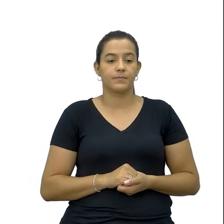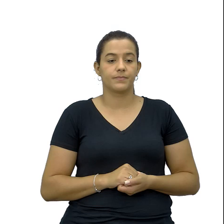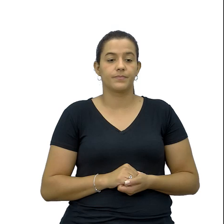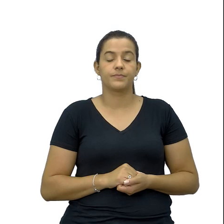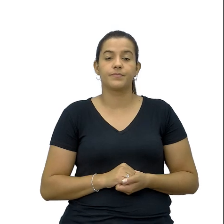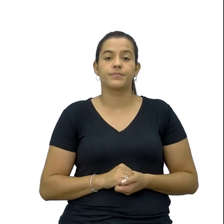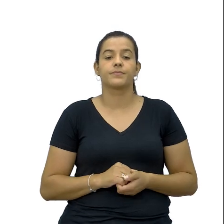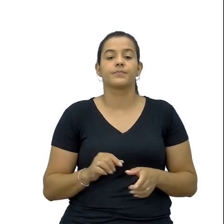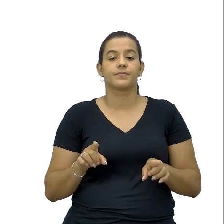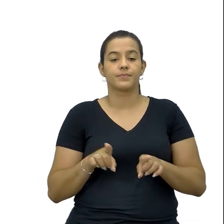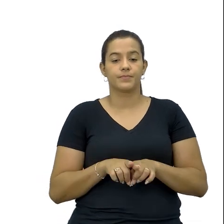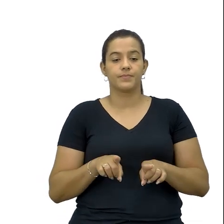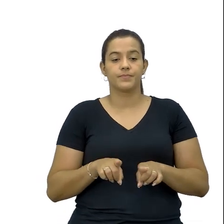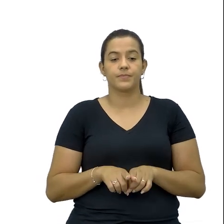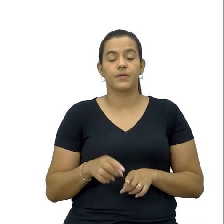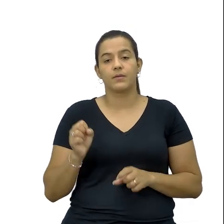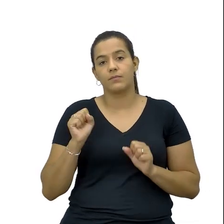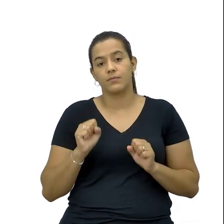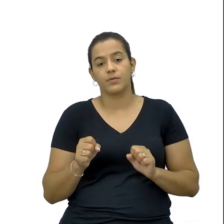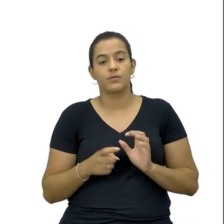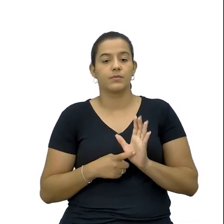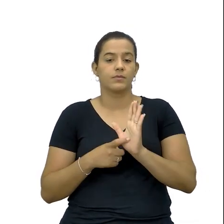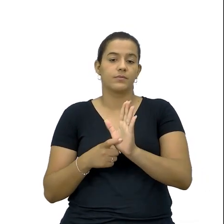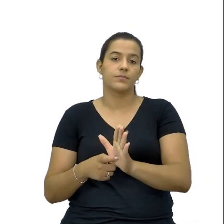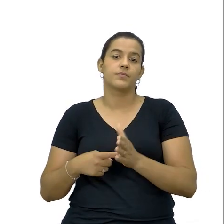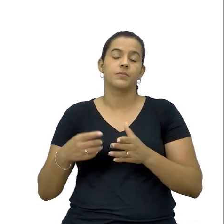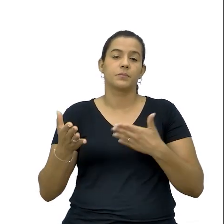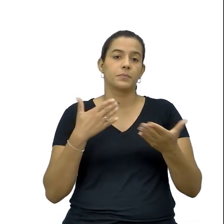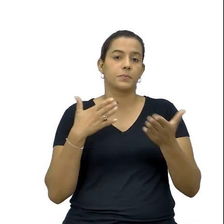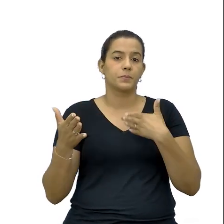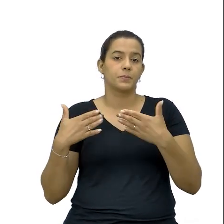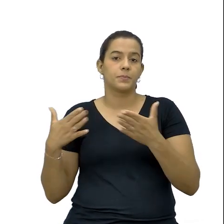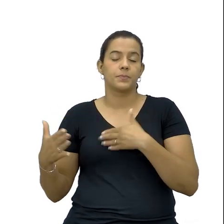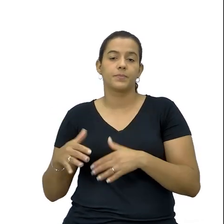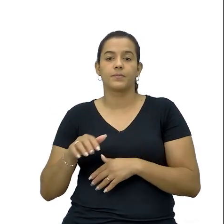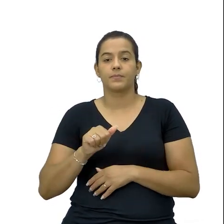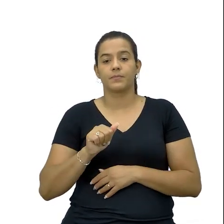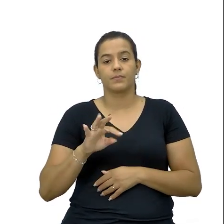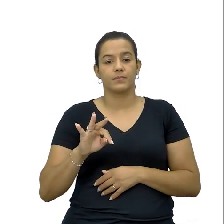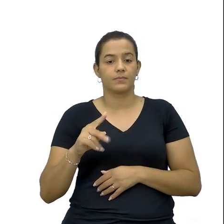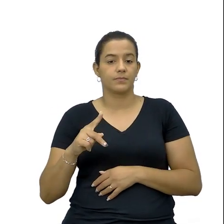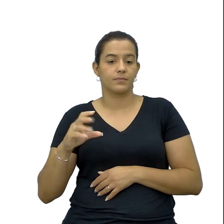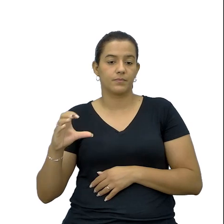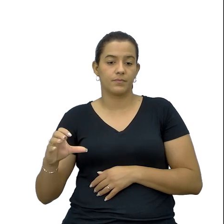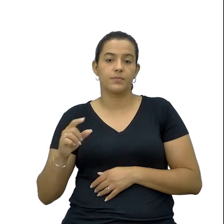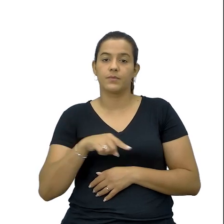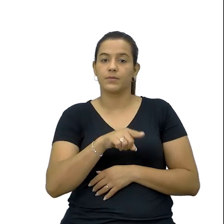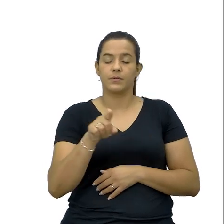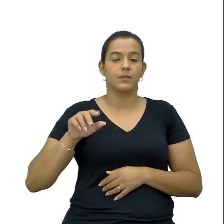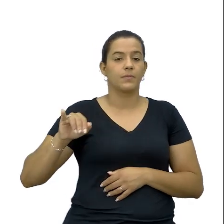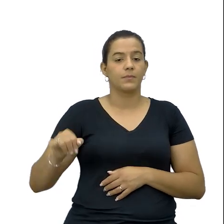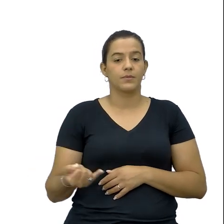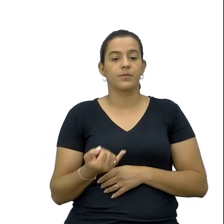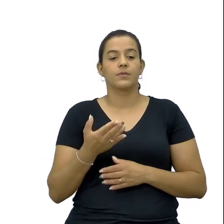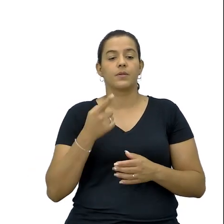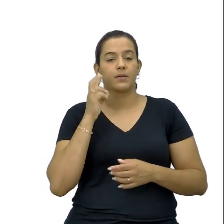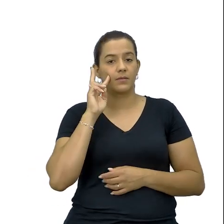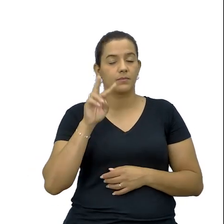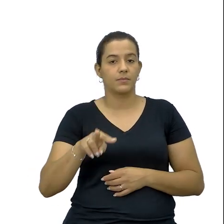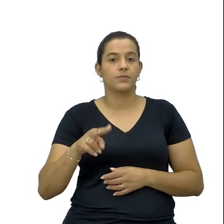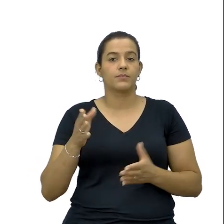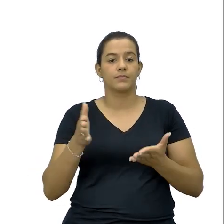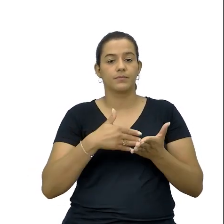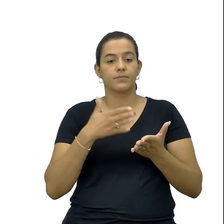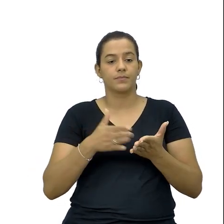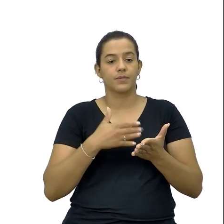também pode levar para essa nossa discussão aí na TPC, se vocês tiverem oportunidade, é bem bacana, o